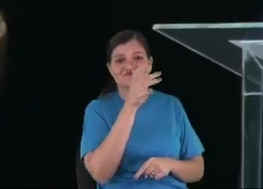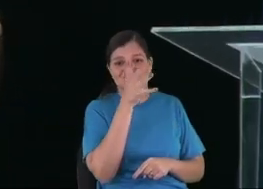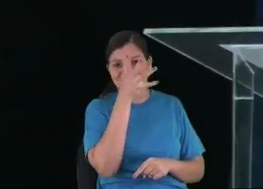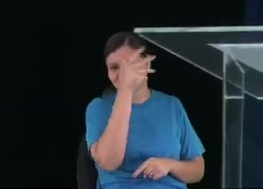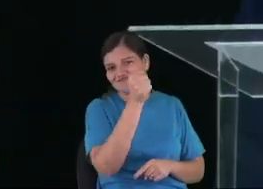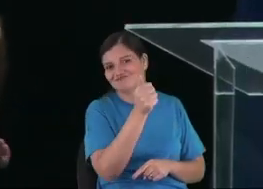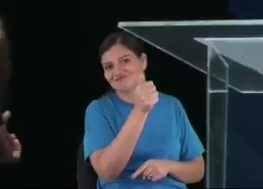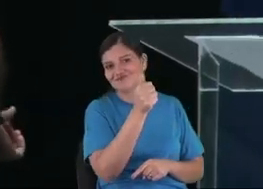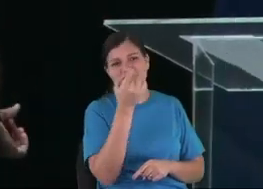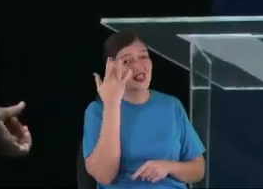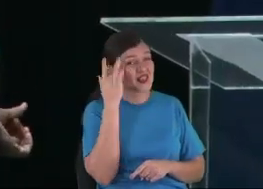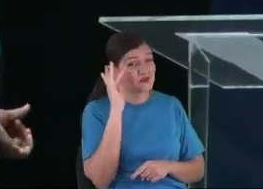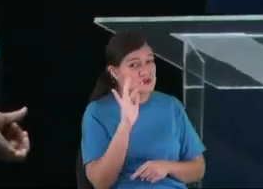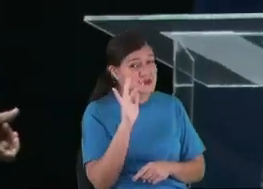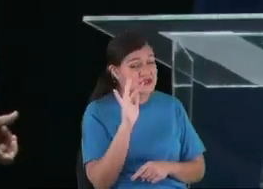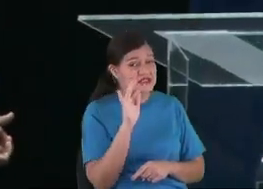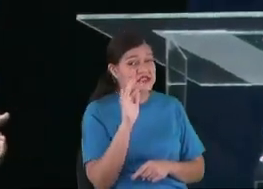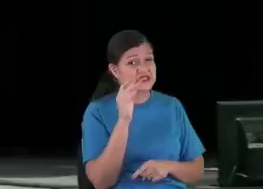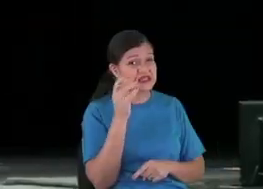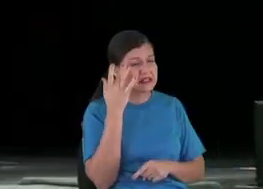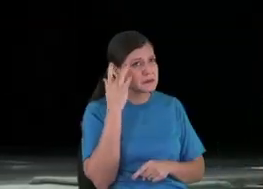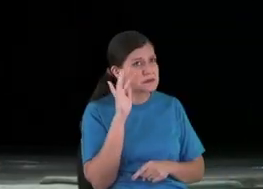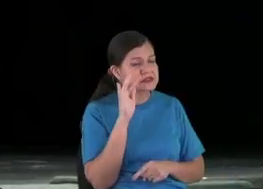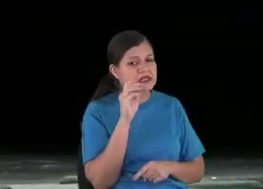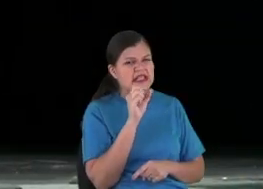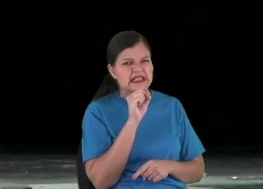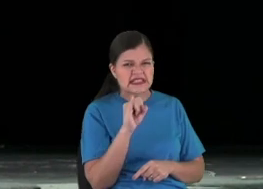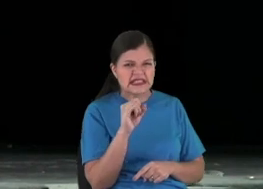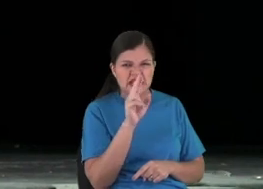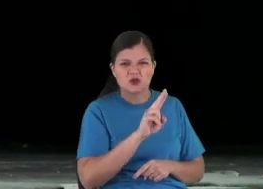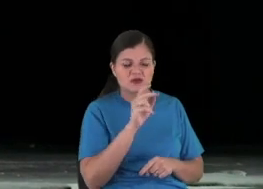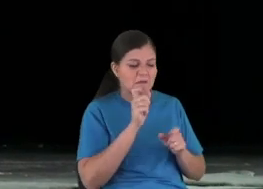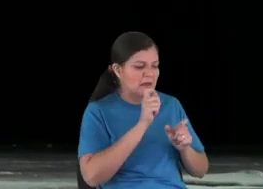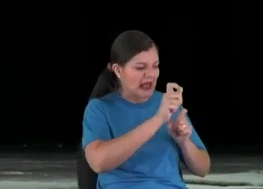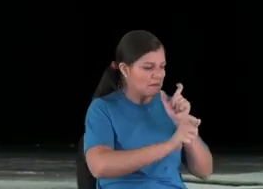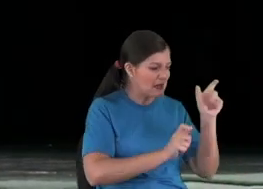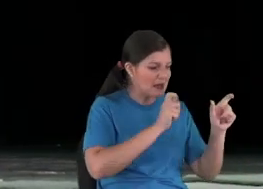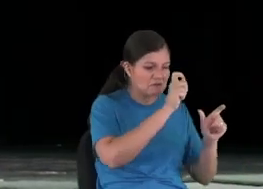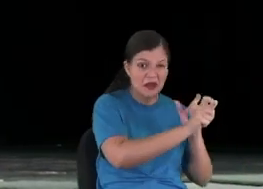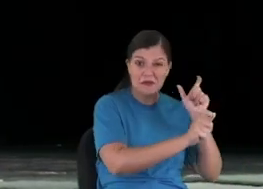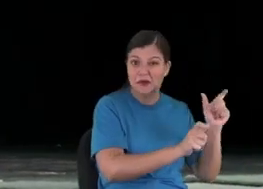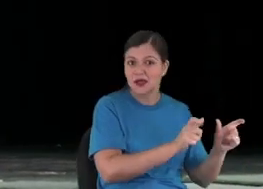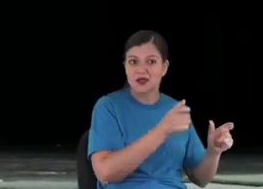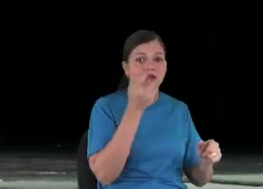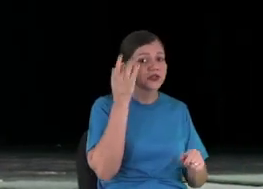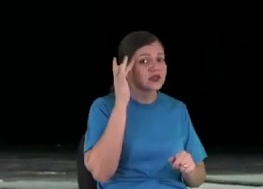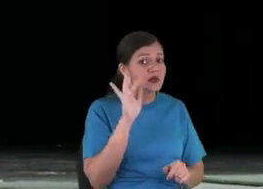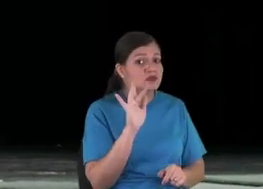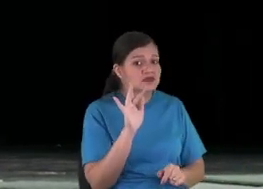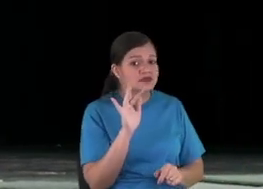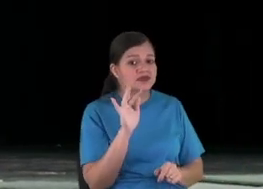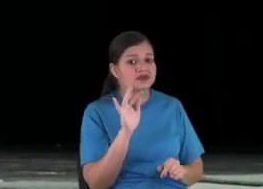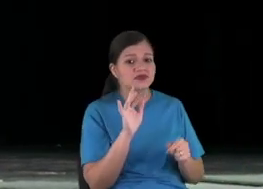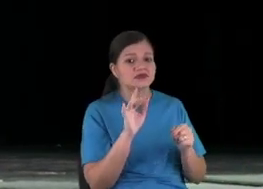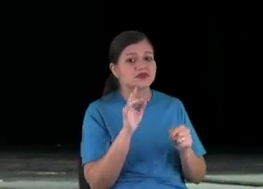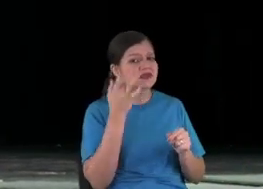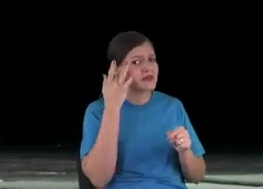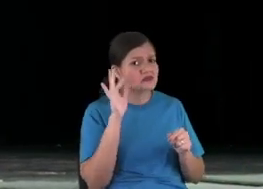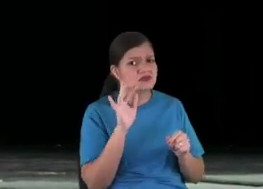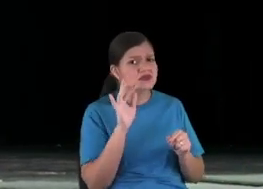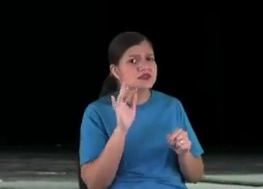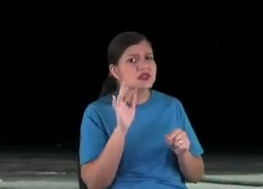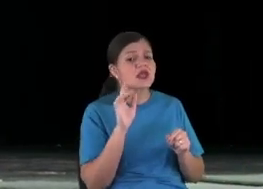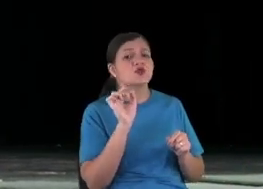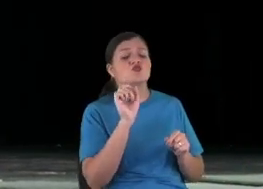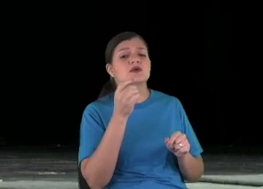Eu não sei se eu deixei escapulir alguns palavrões, porque ele usava bastante palavrões. Eu não sei o que deu as dicas para o meu pai, eu não sei bem o que ele